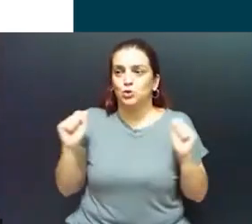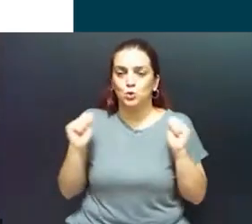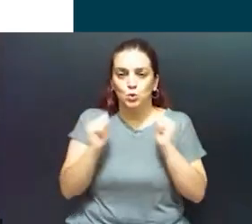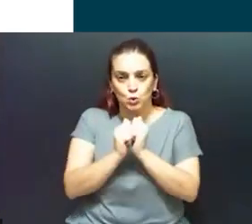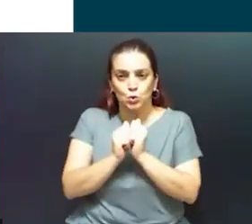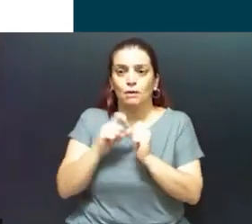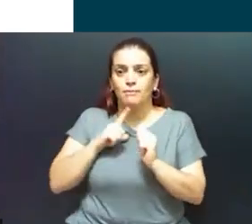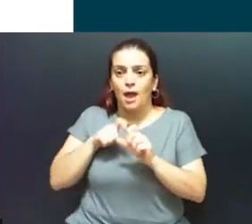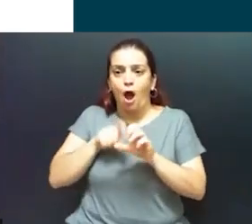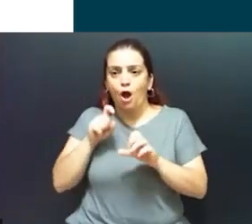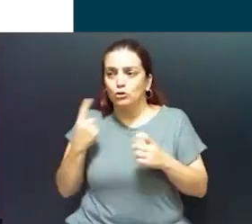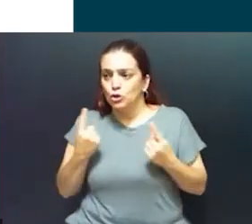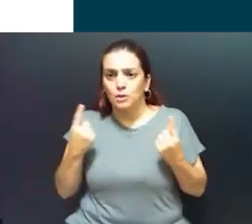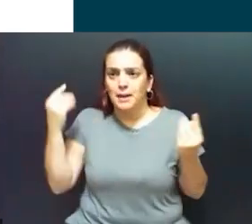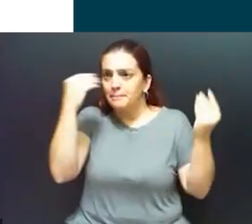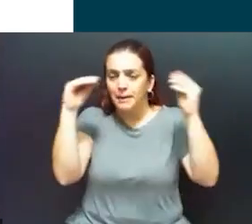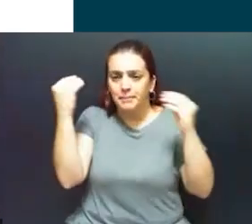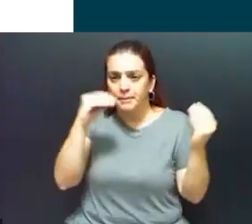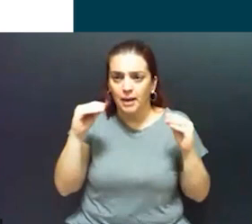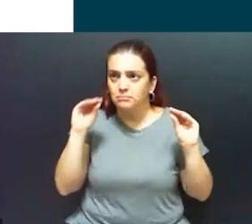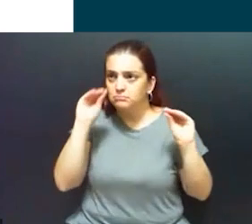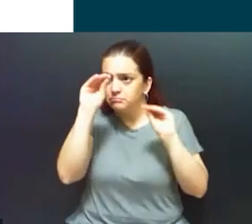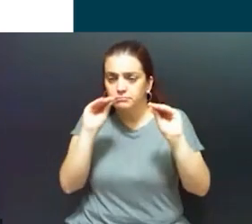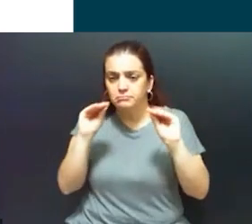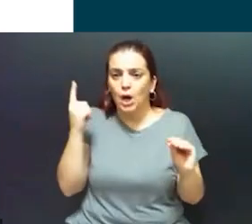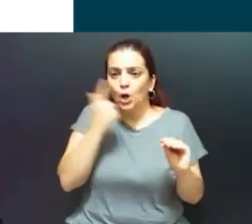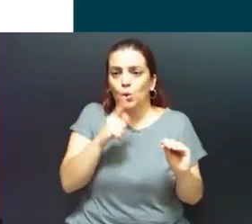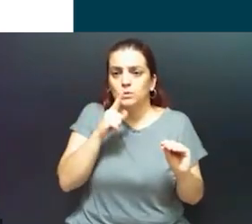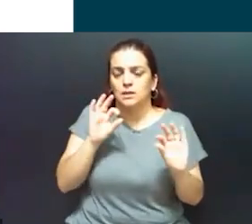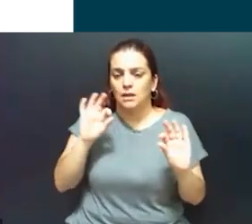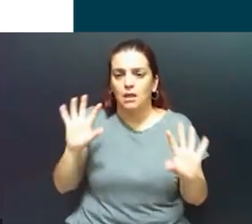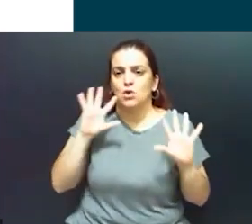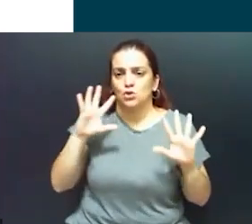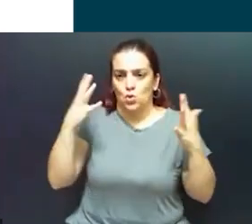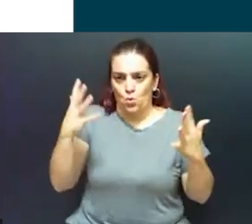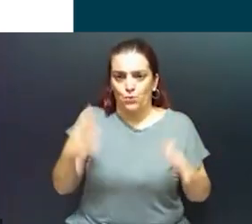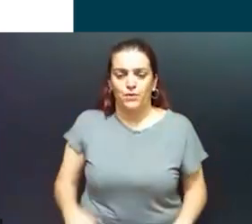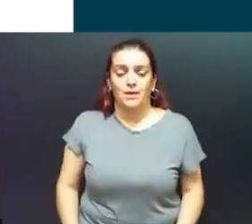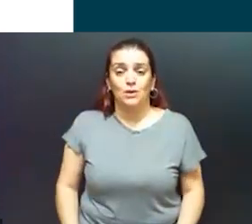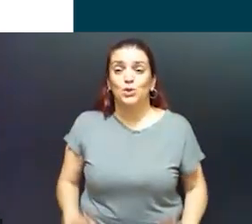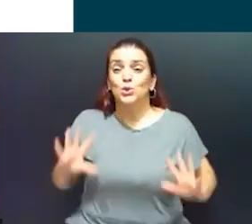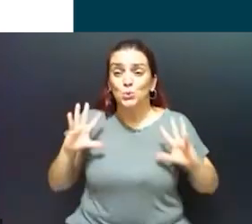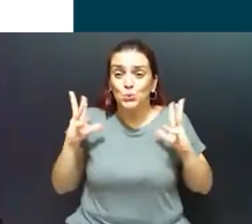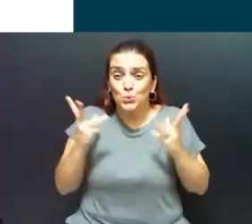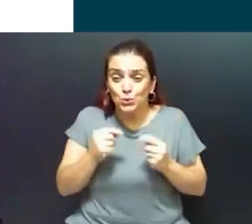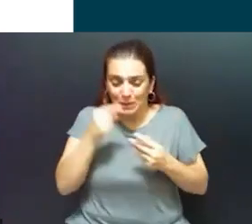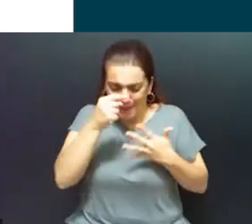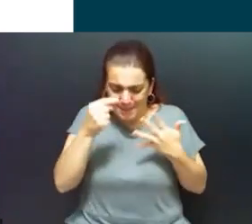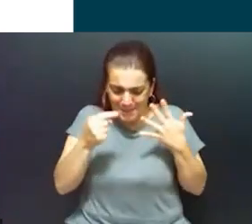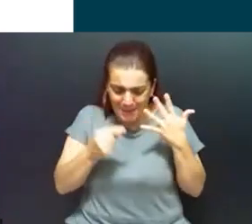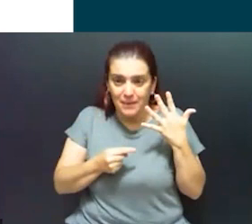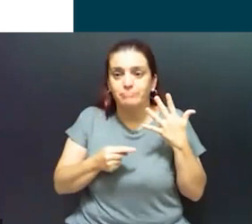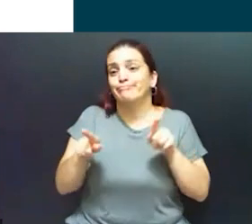autonomia necessária para poder remover os impedimentos. Tudo isso também tem que ser aliado a boas práticas de